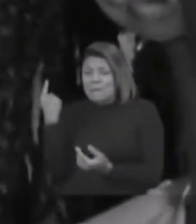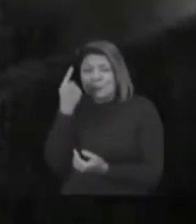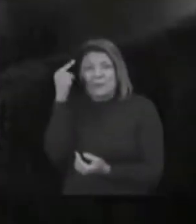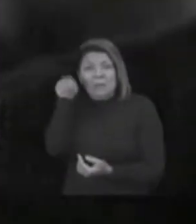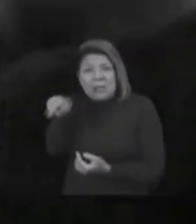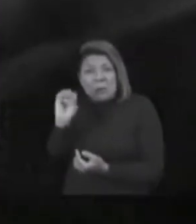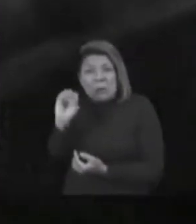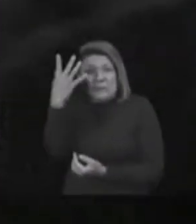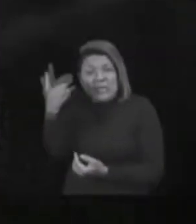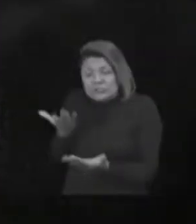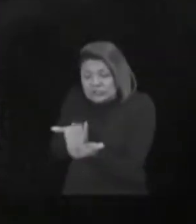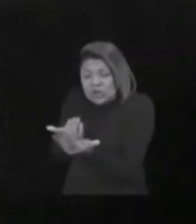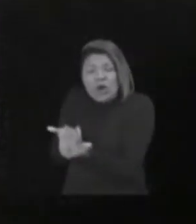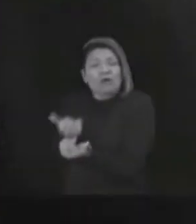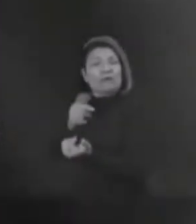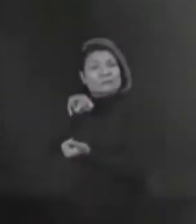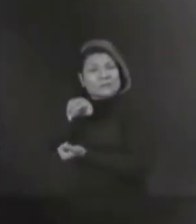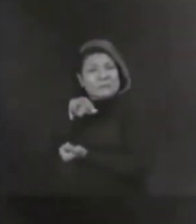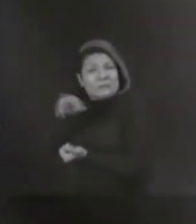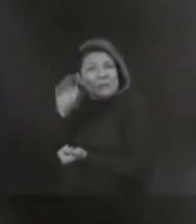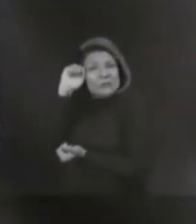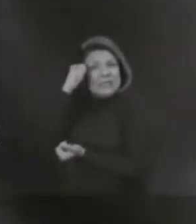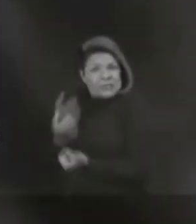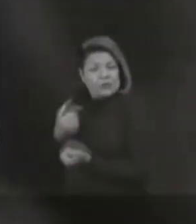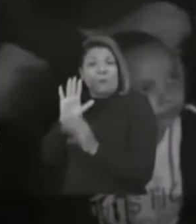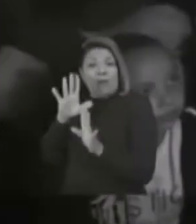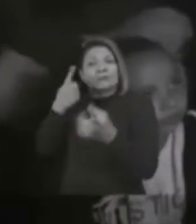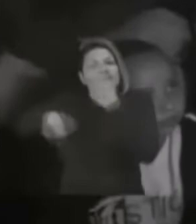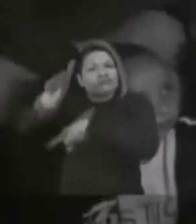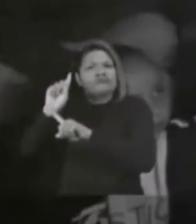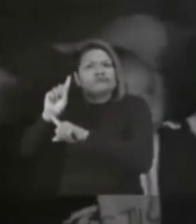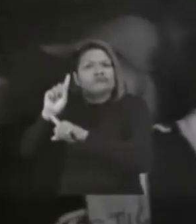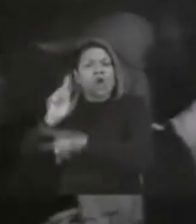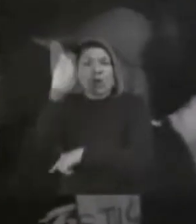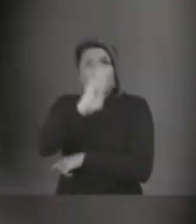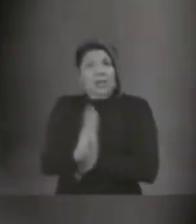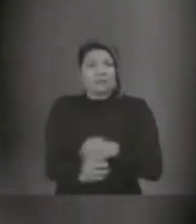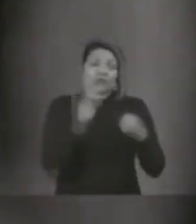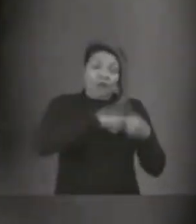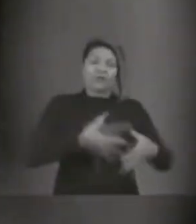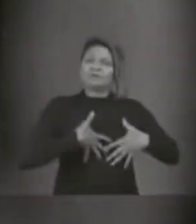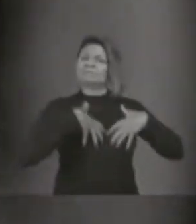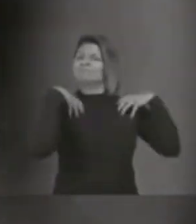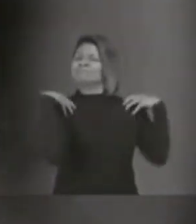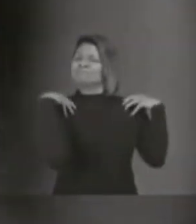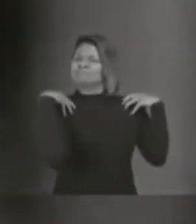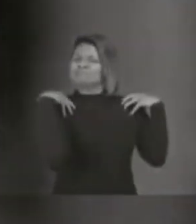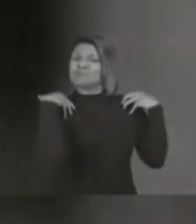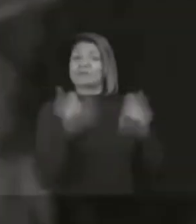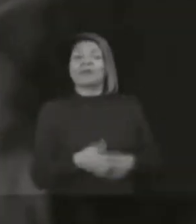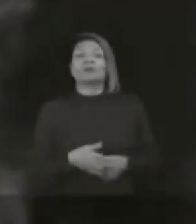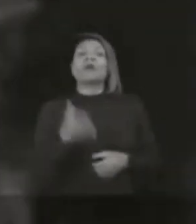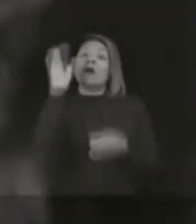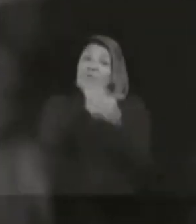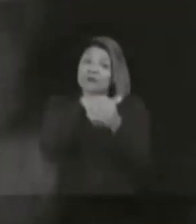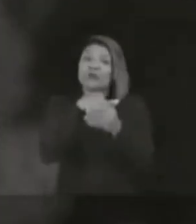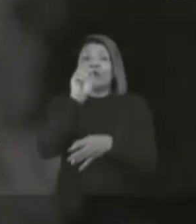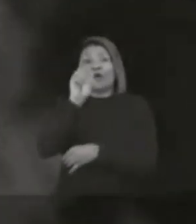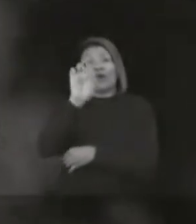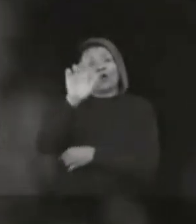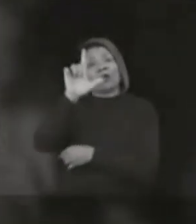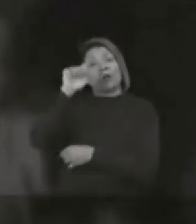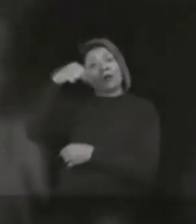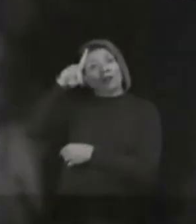atingem primeiro os nossos jovens negros, nossos irmãos. Mas nós vamos dar a volta por cima. O Brasil vai voltar a ser feliz. Vamos